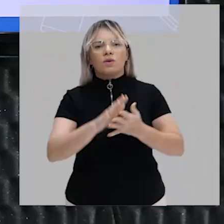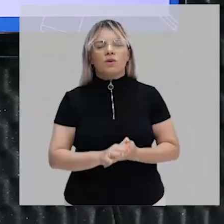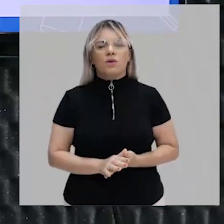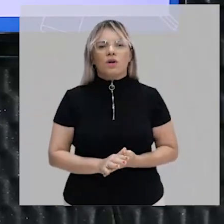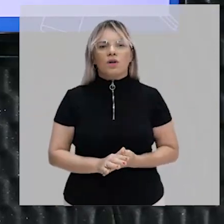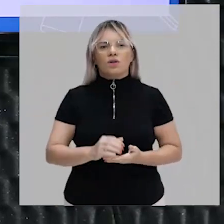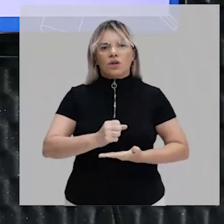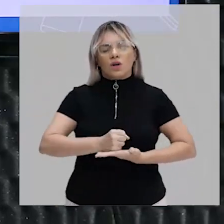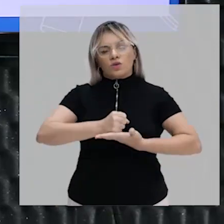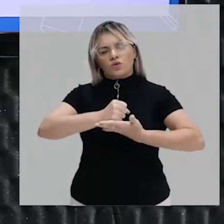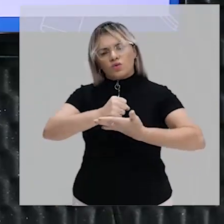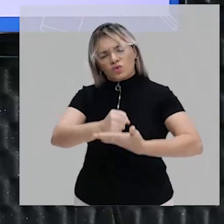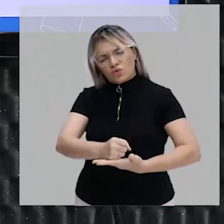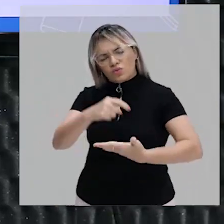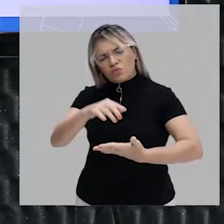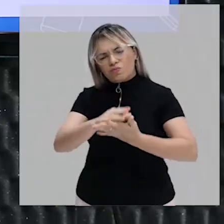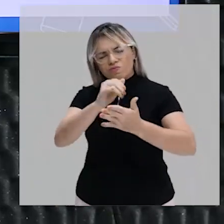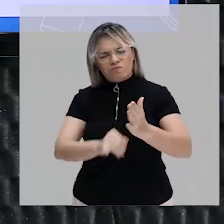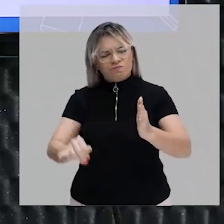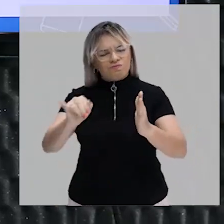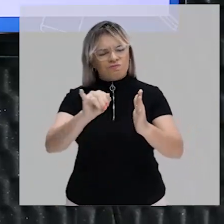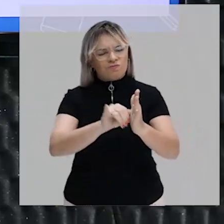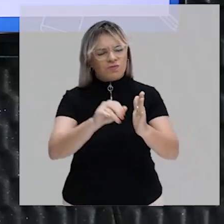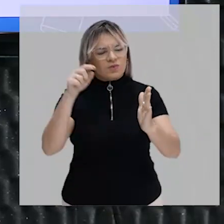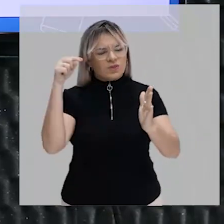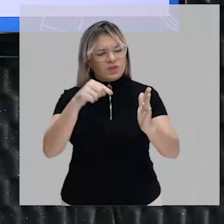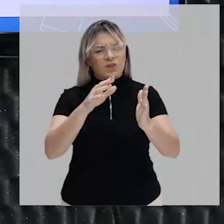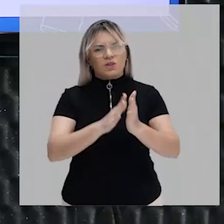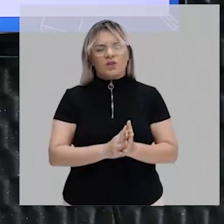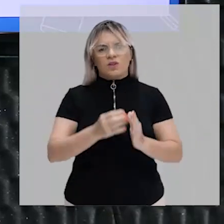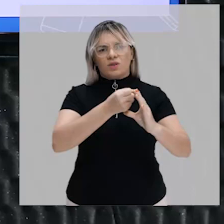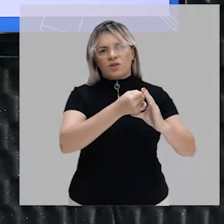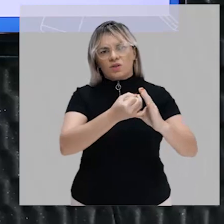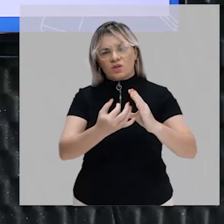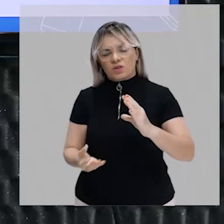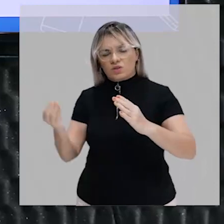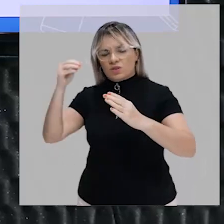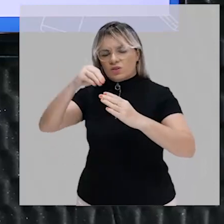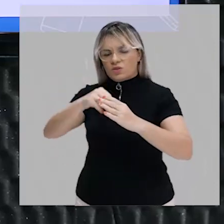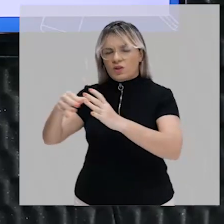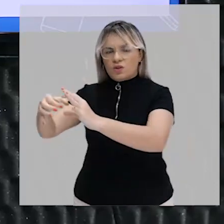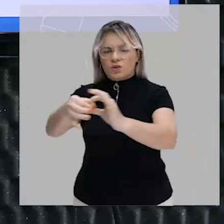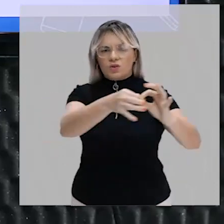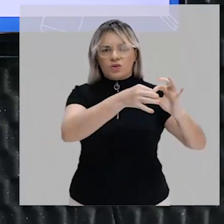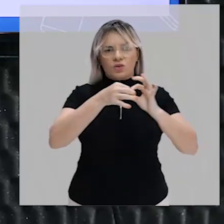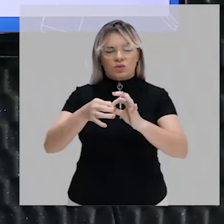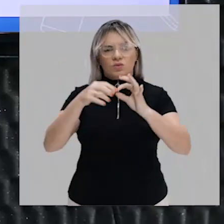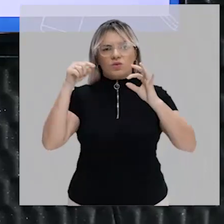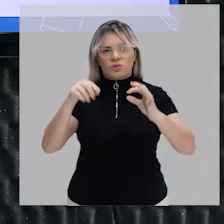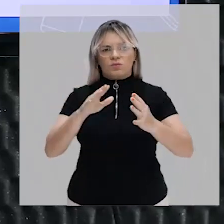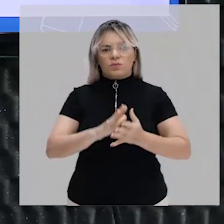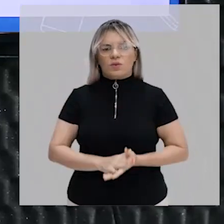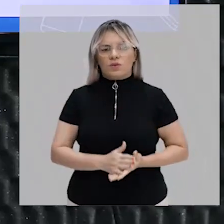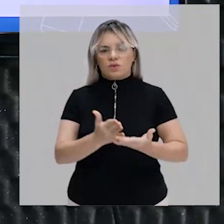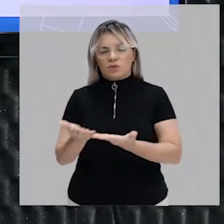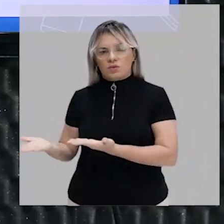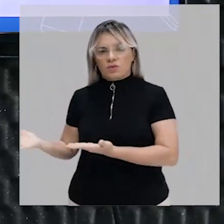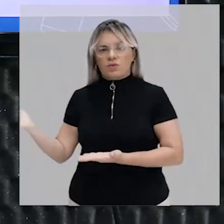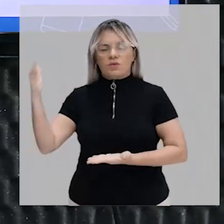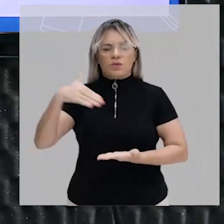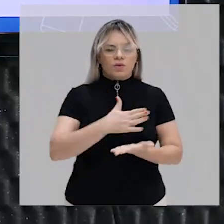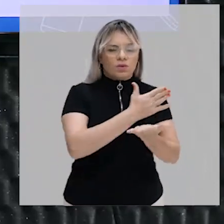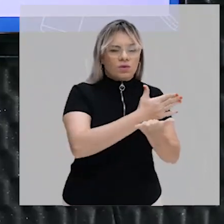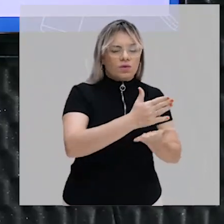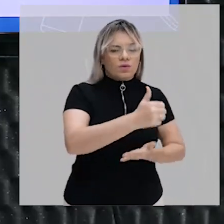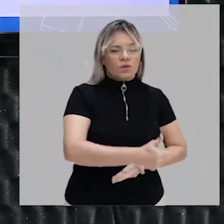te auxiliar a identificar justamente essa quantidade de elementos da união de conjuntos, tá bom? Então, vamos começar.